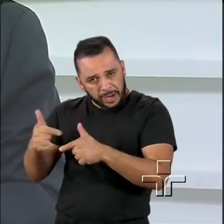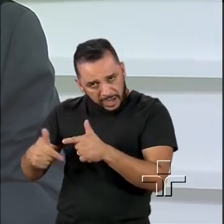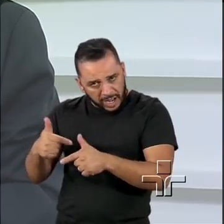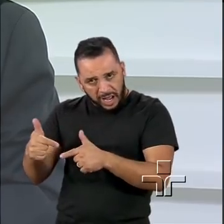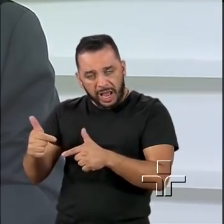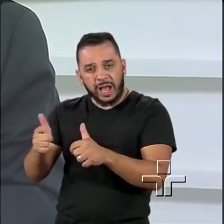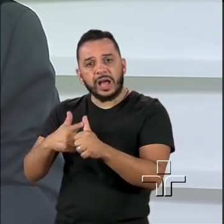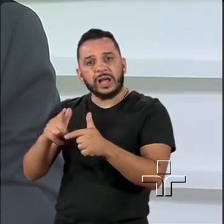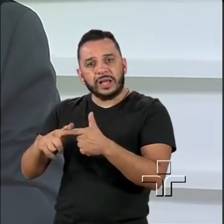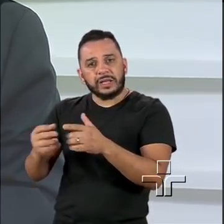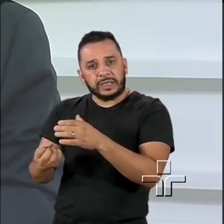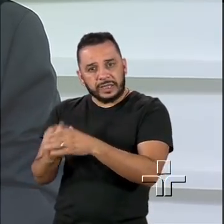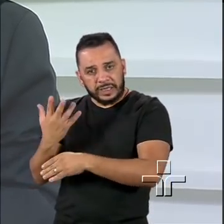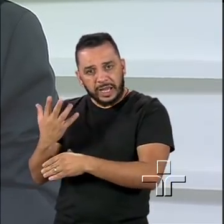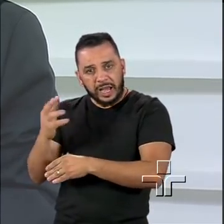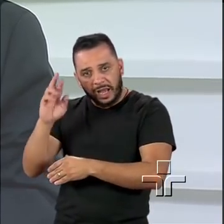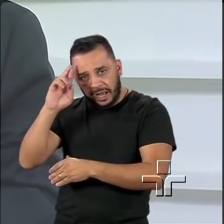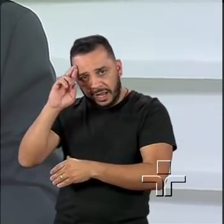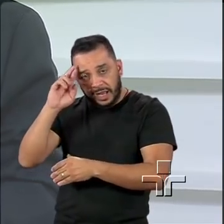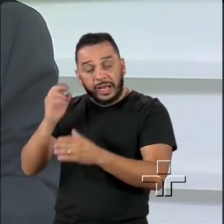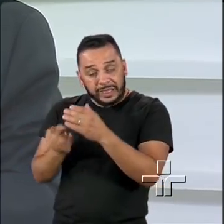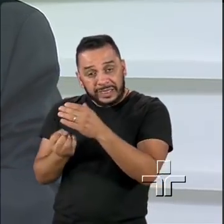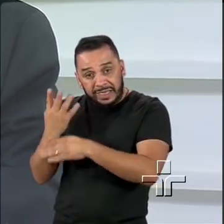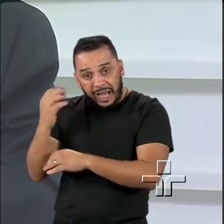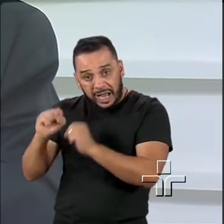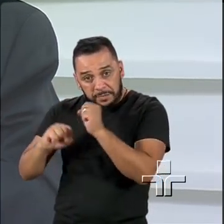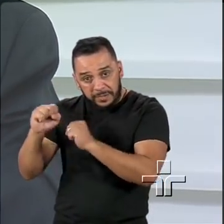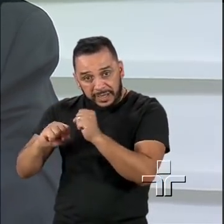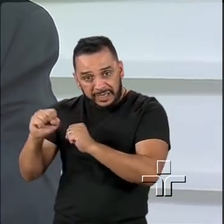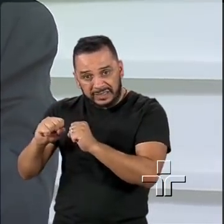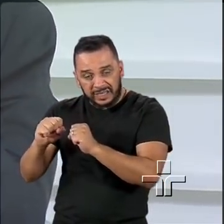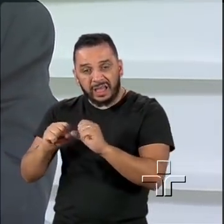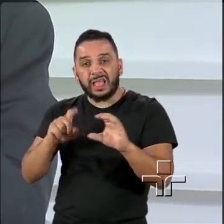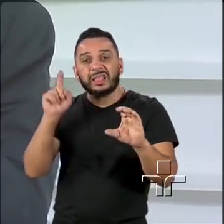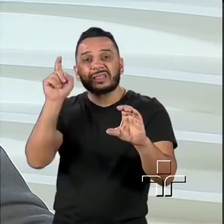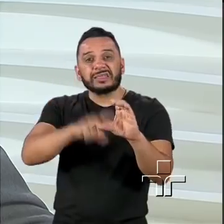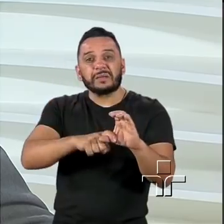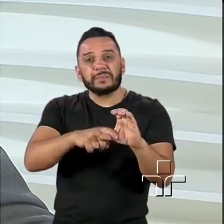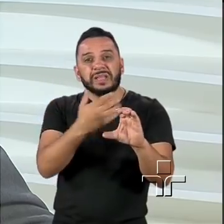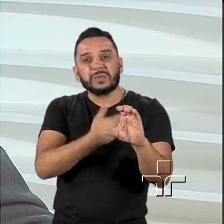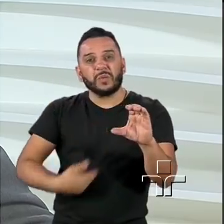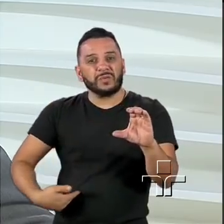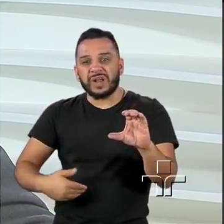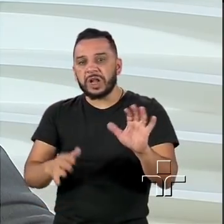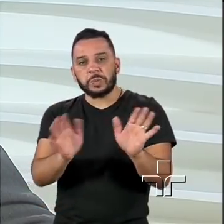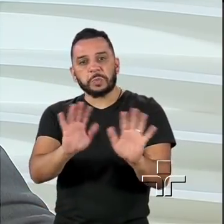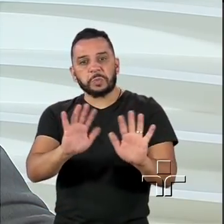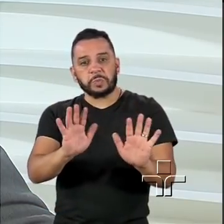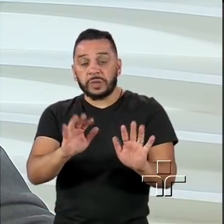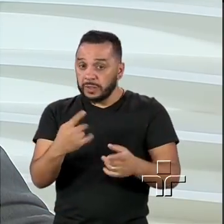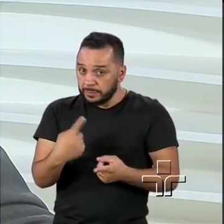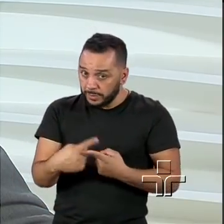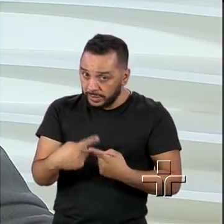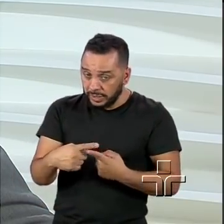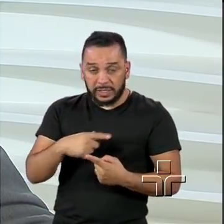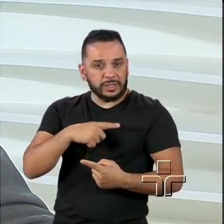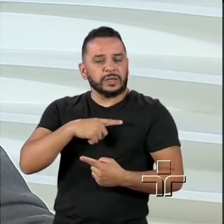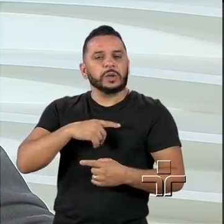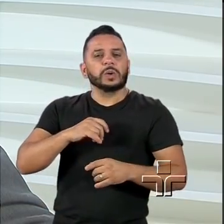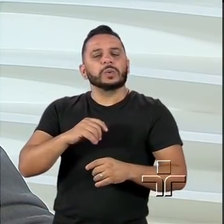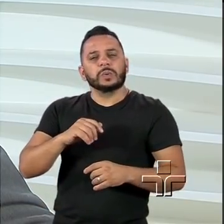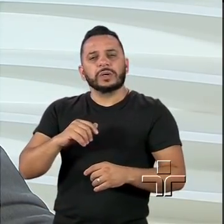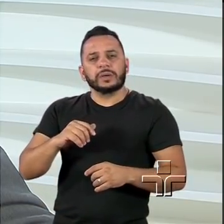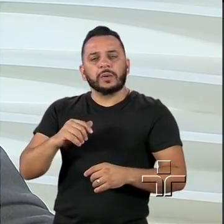e depender menos do Estado. O discurso petista vai ao contrário disso, por isso que o PT se